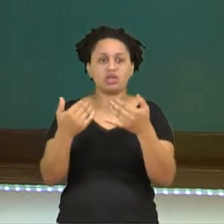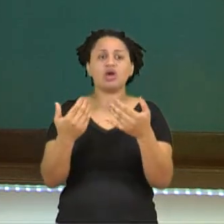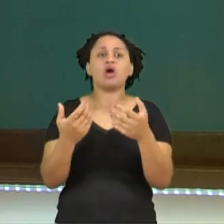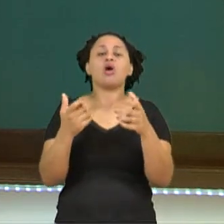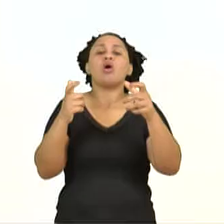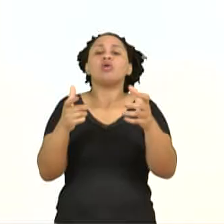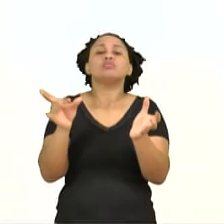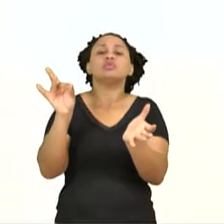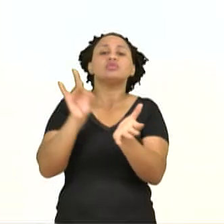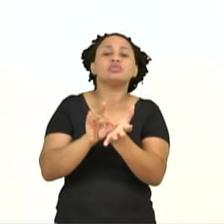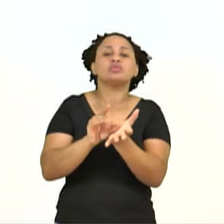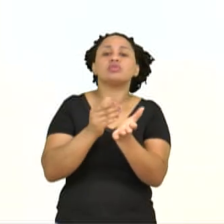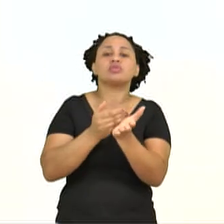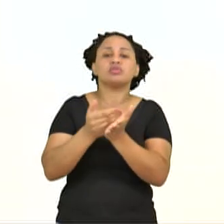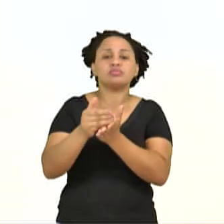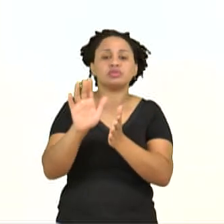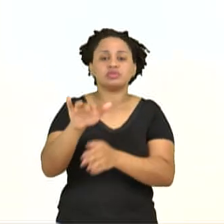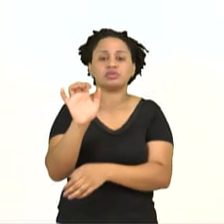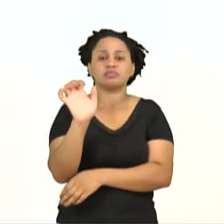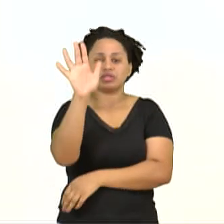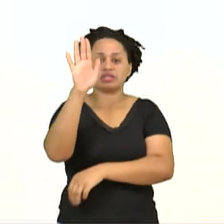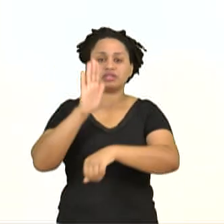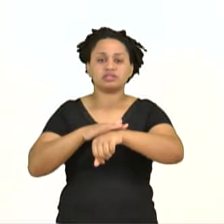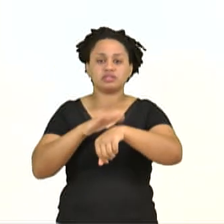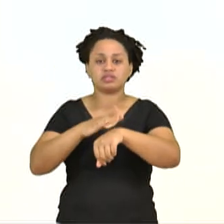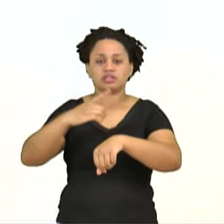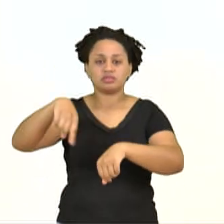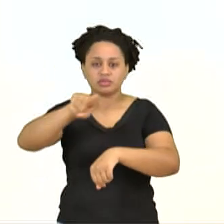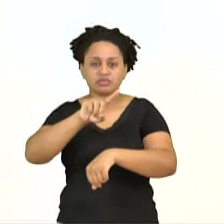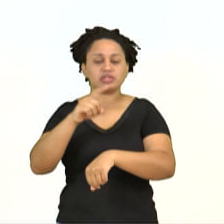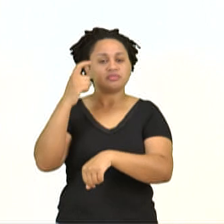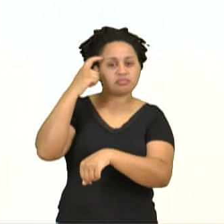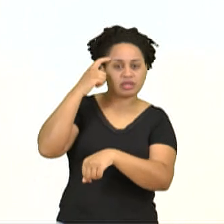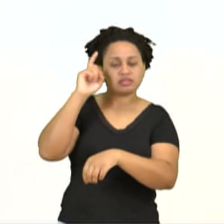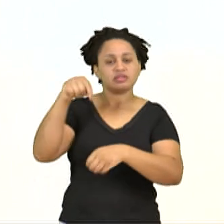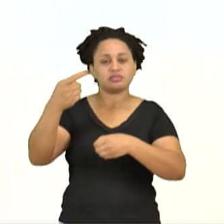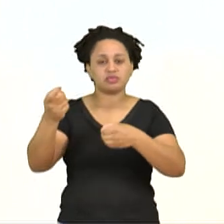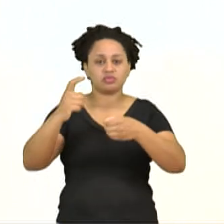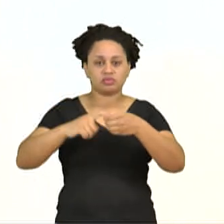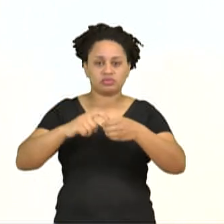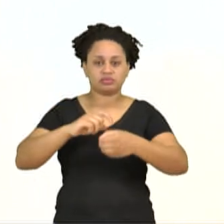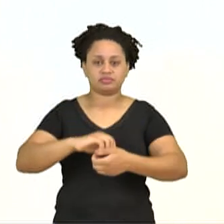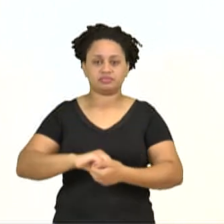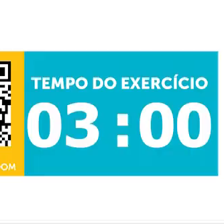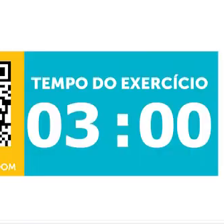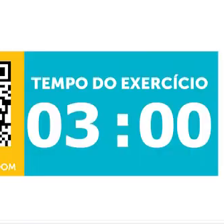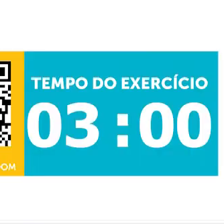basquetebol? Vou dar um tempinho para vocês, pensem aí e já voltamos.